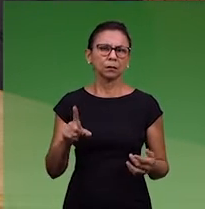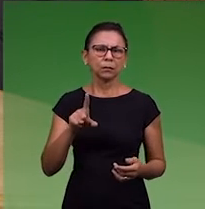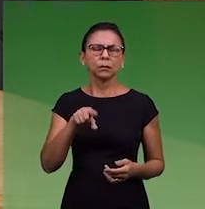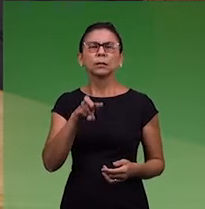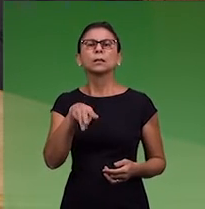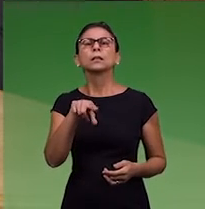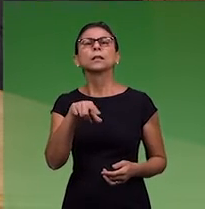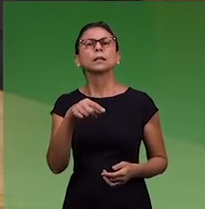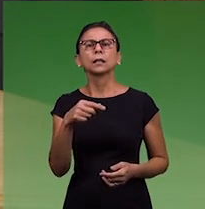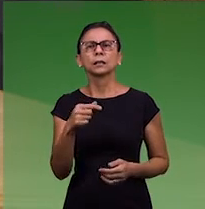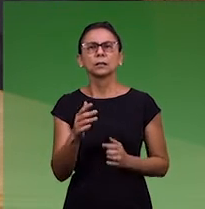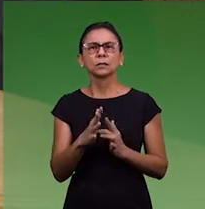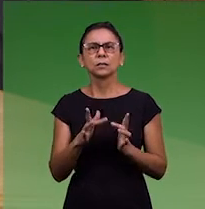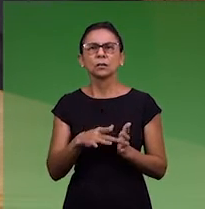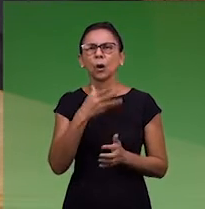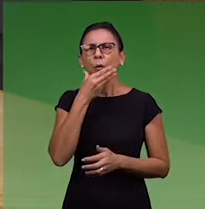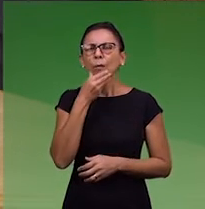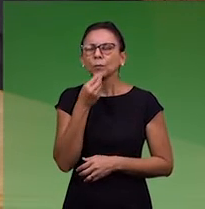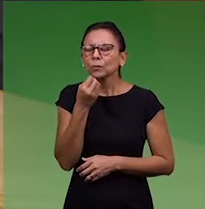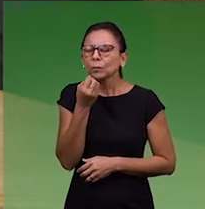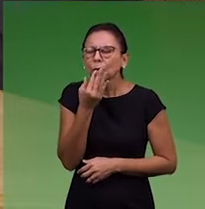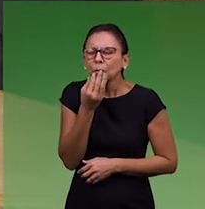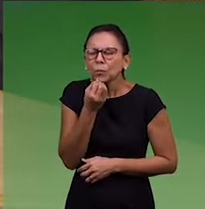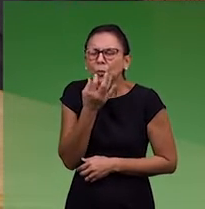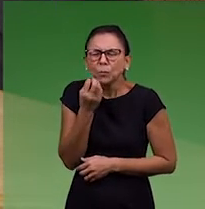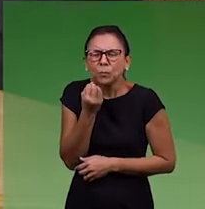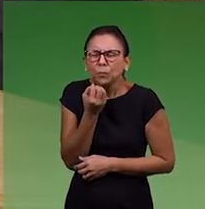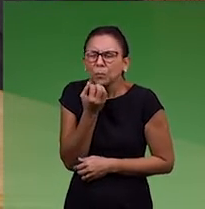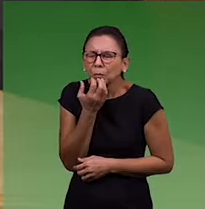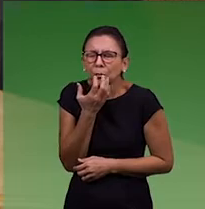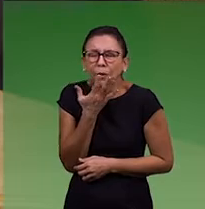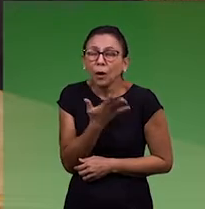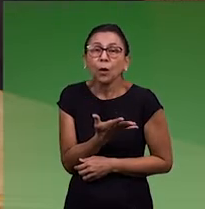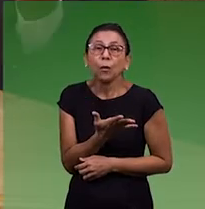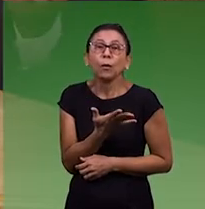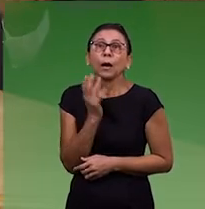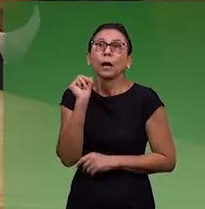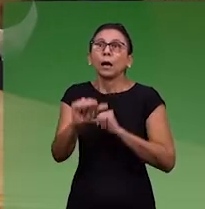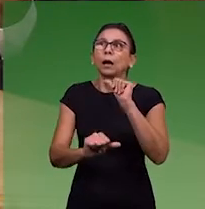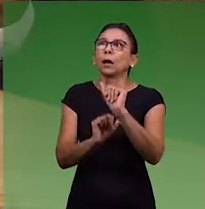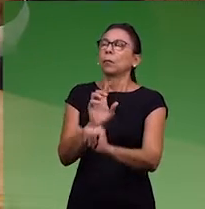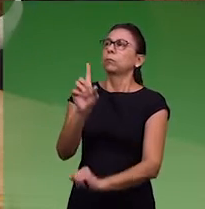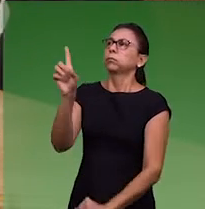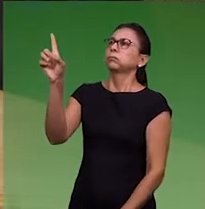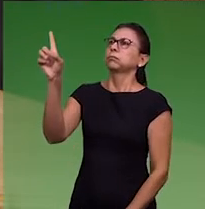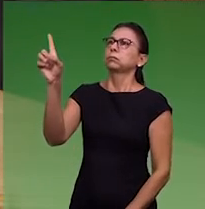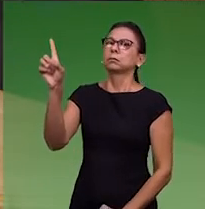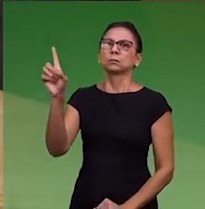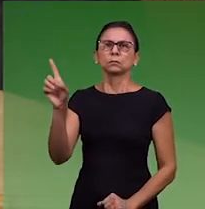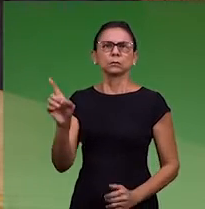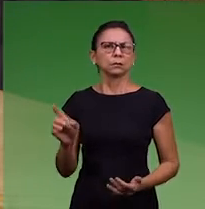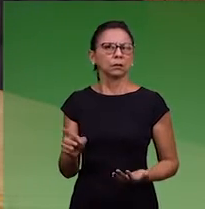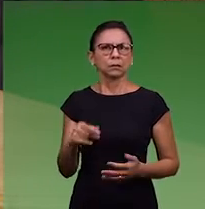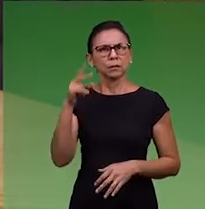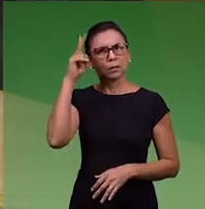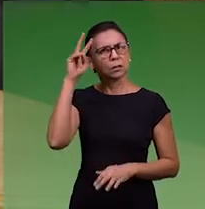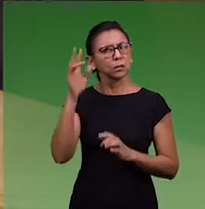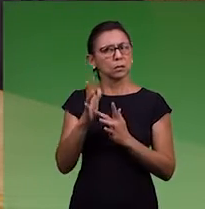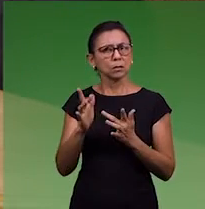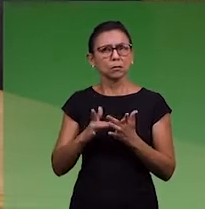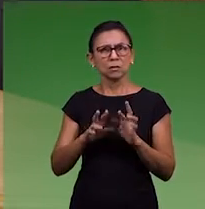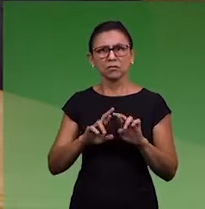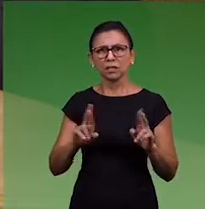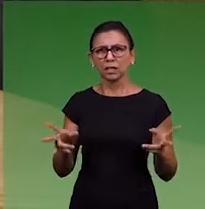homem tão bonzinho, tão bonzinho, tão bonzinho, que virou Deus. Não é isso. A história de Jesus não é essa. Um